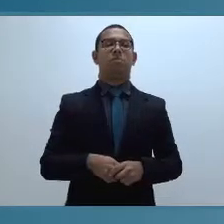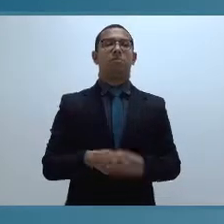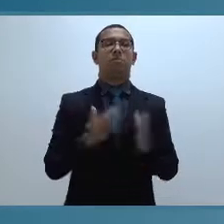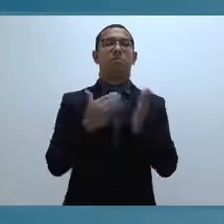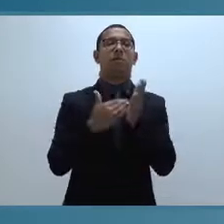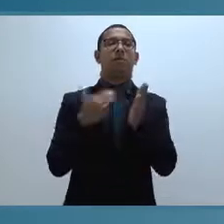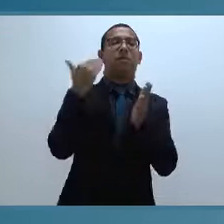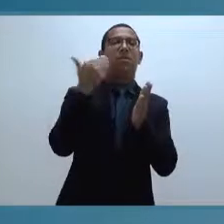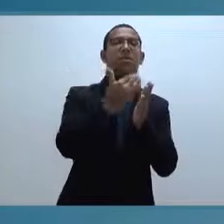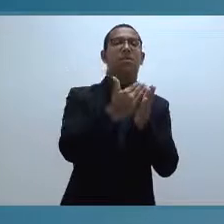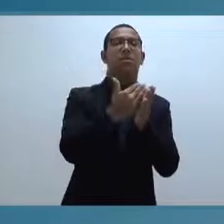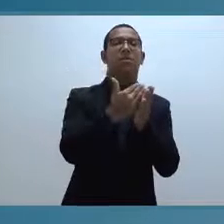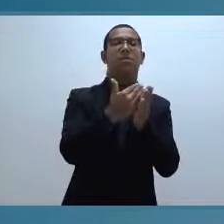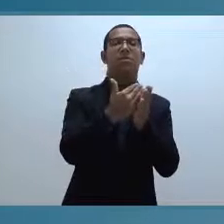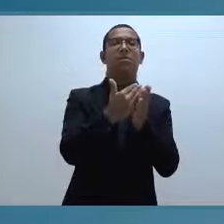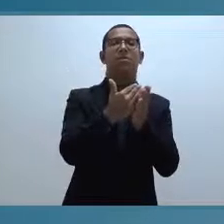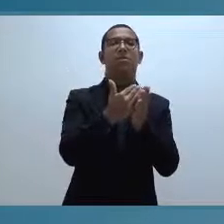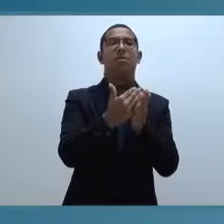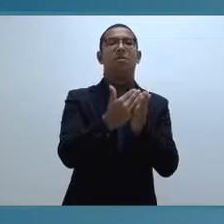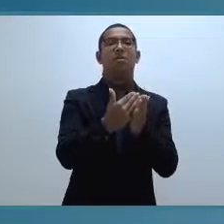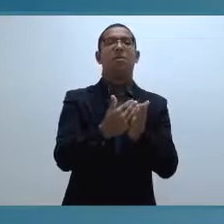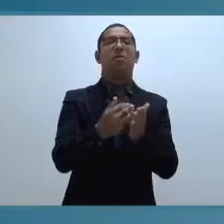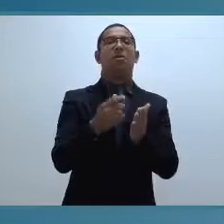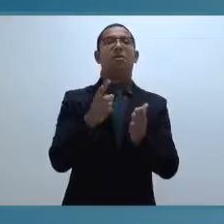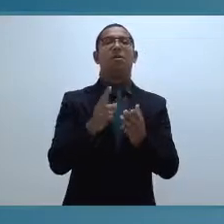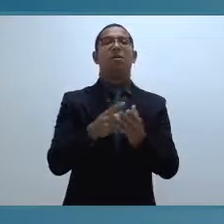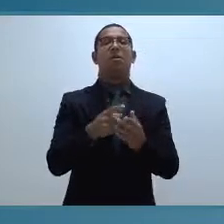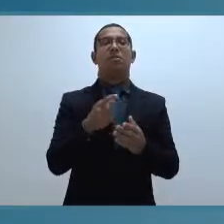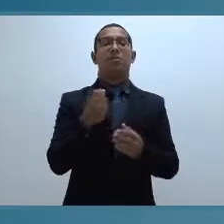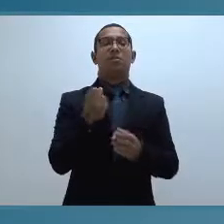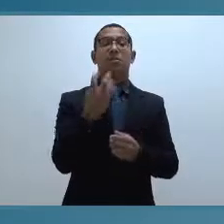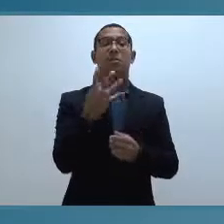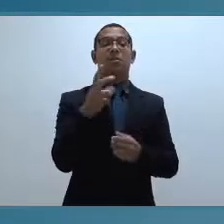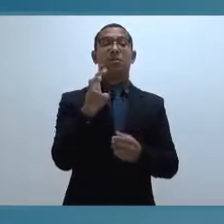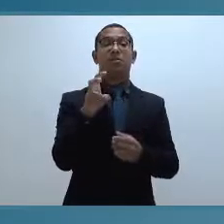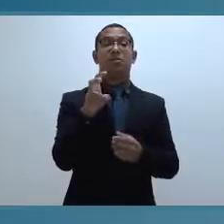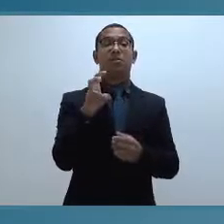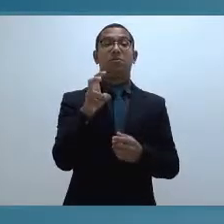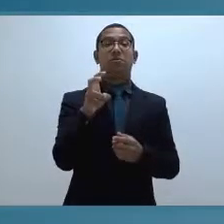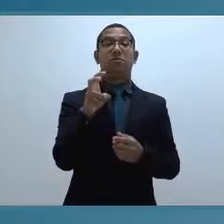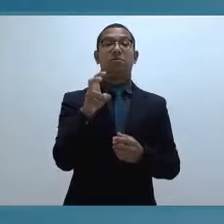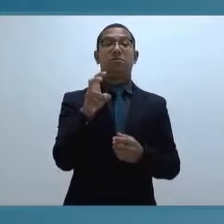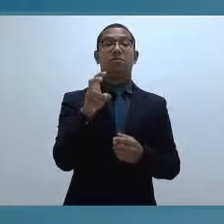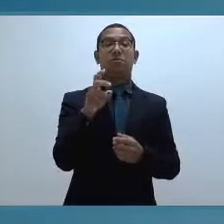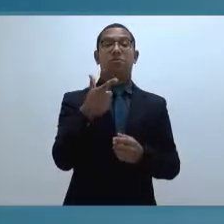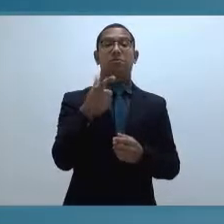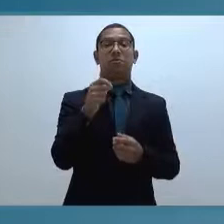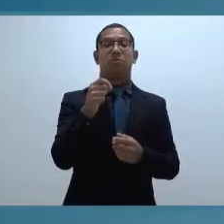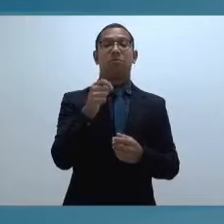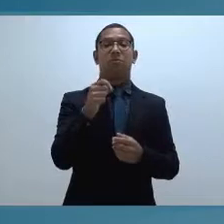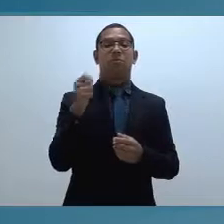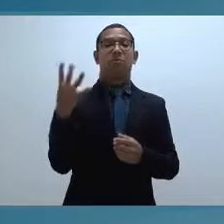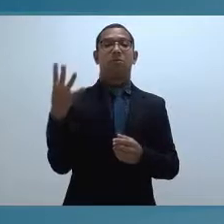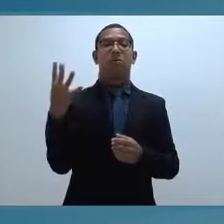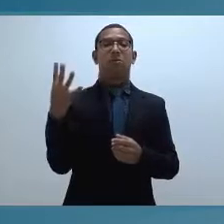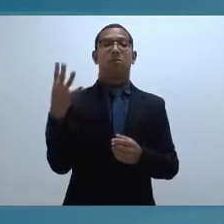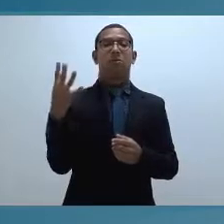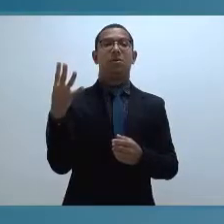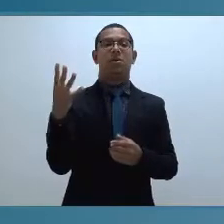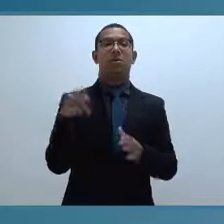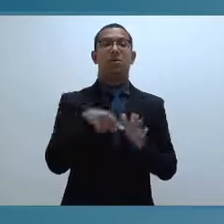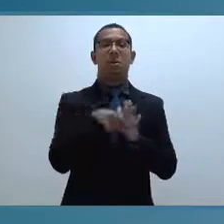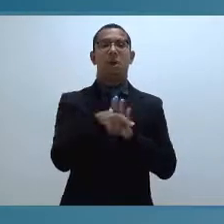o advento da emenda constitucional 45 de 2004, haver possibilidade, mediante a